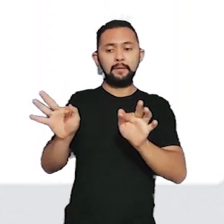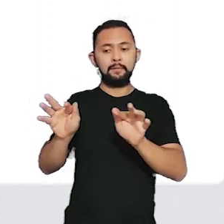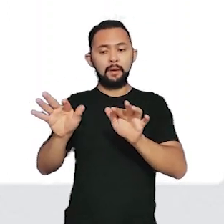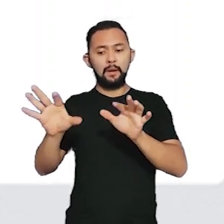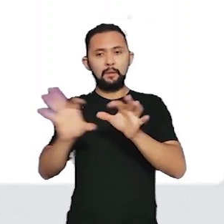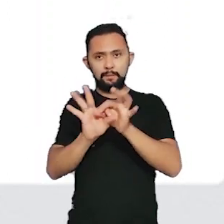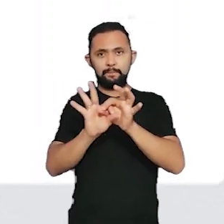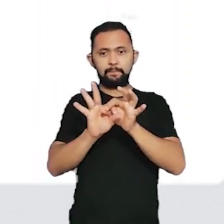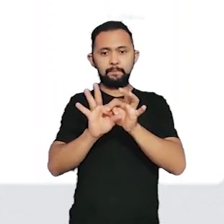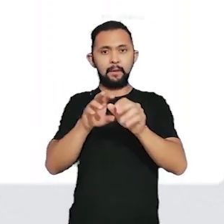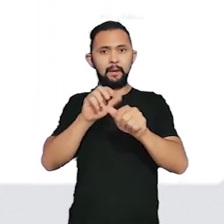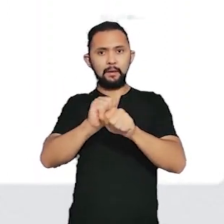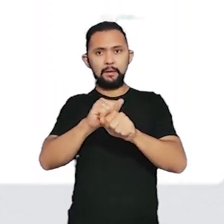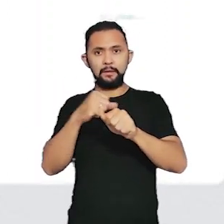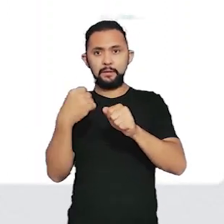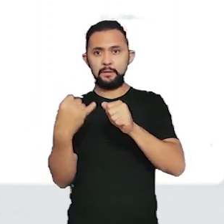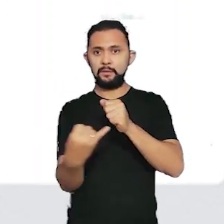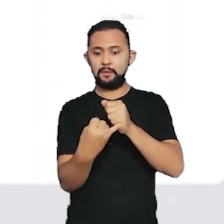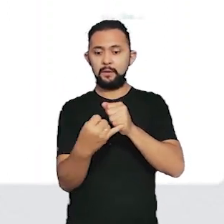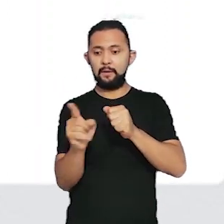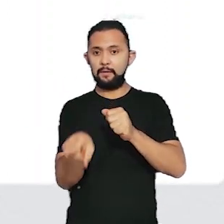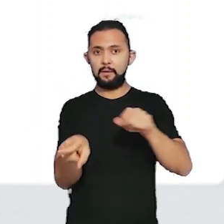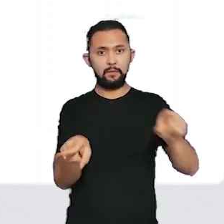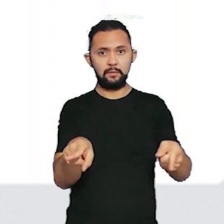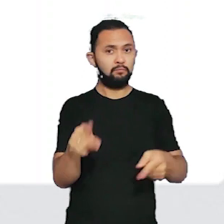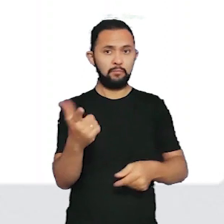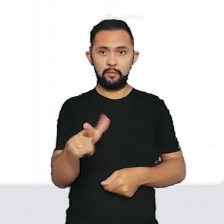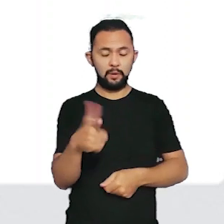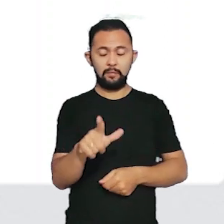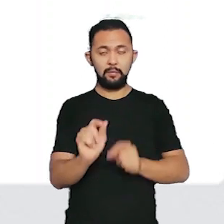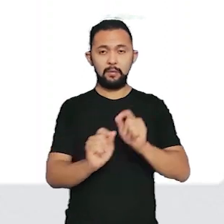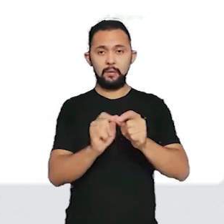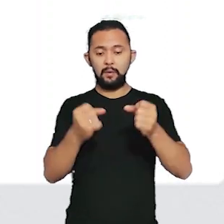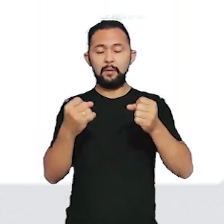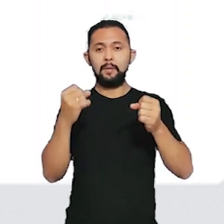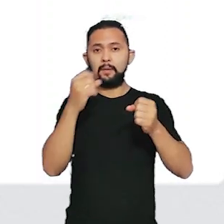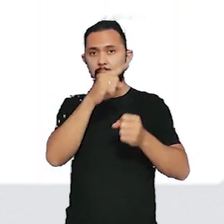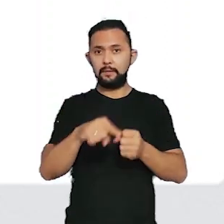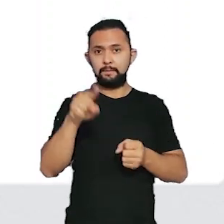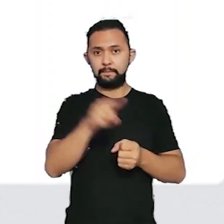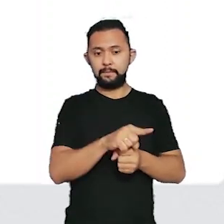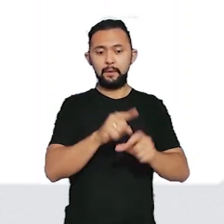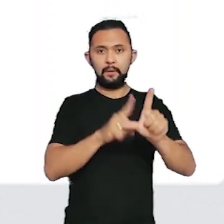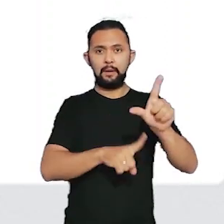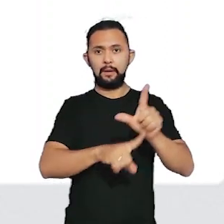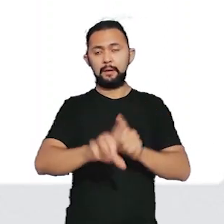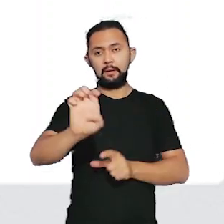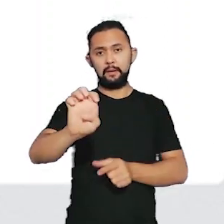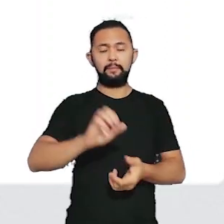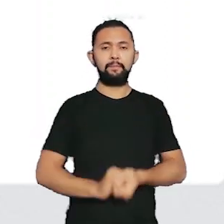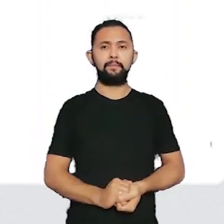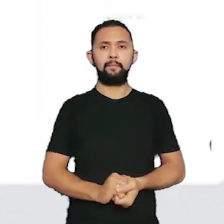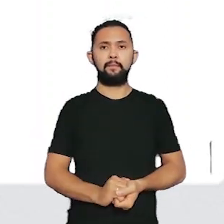mas observe que aqui não tenho a vírgula separando. Então, o gabarito da questão número 4 é a letra E,